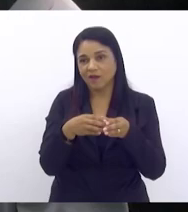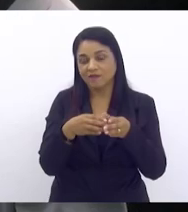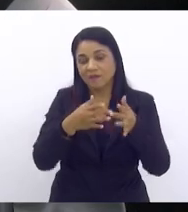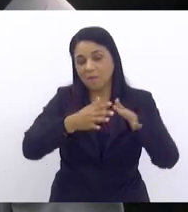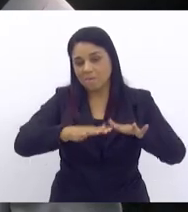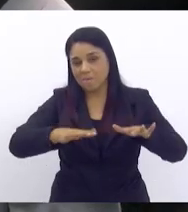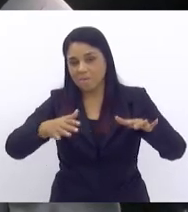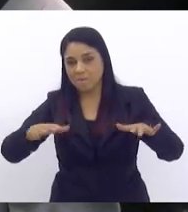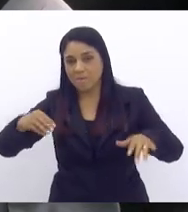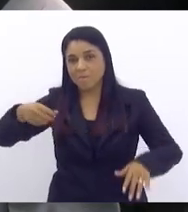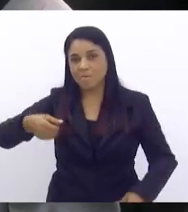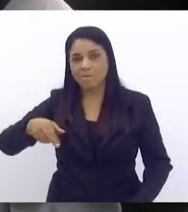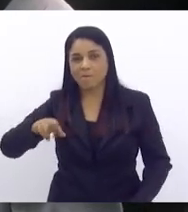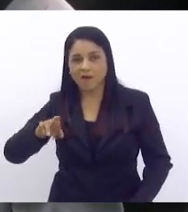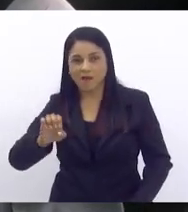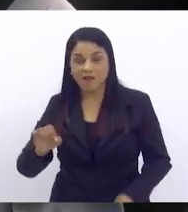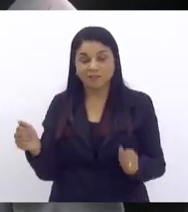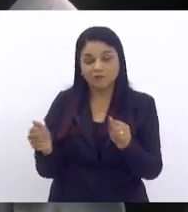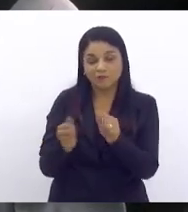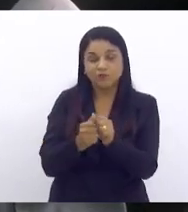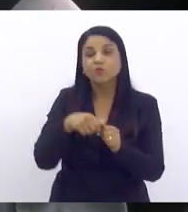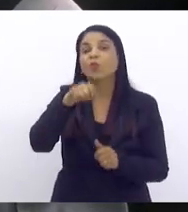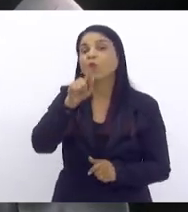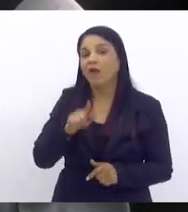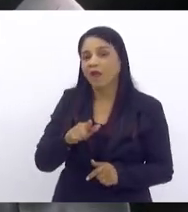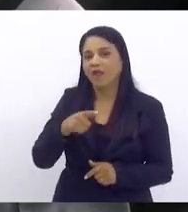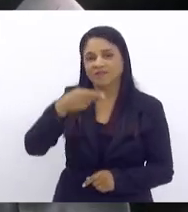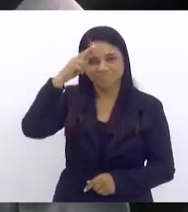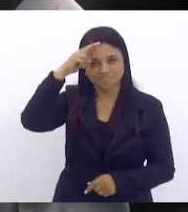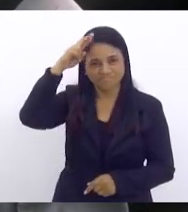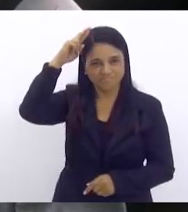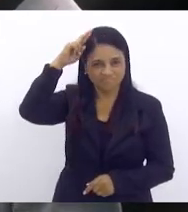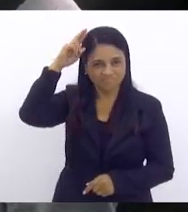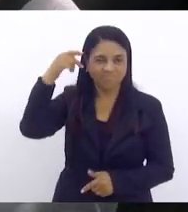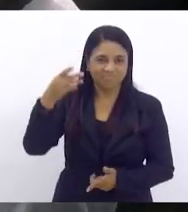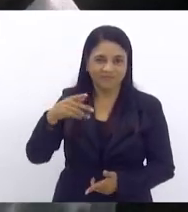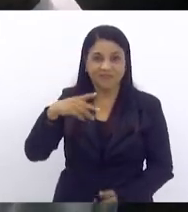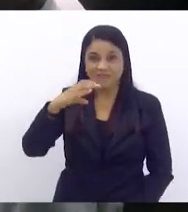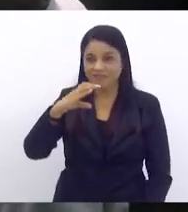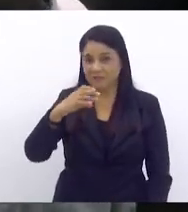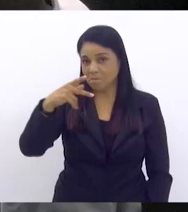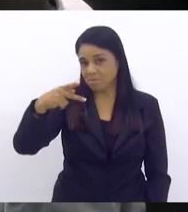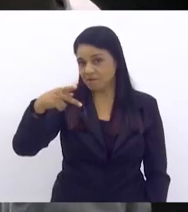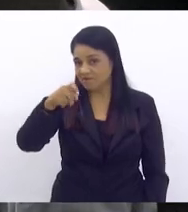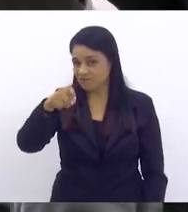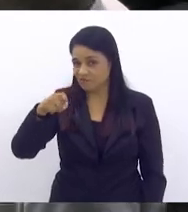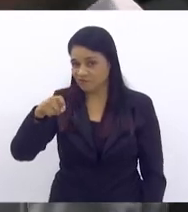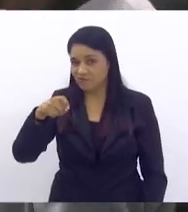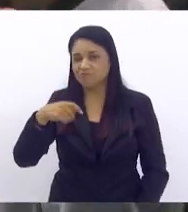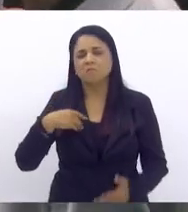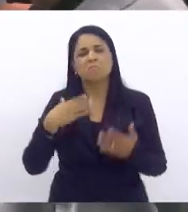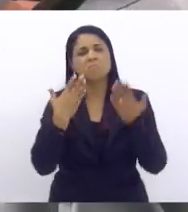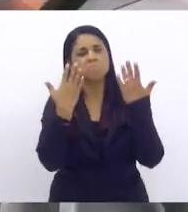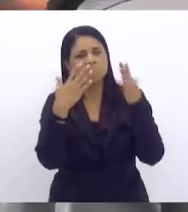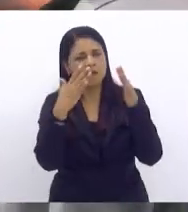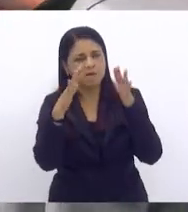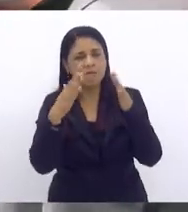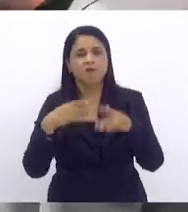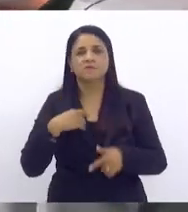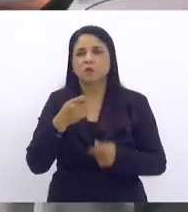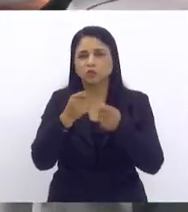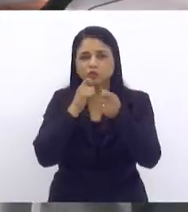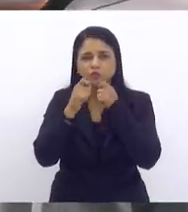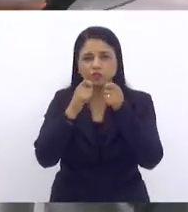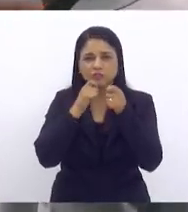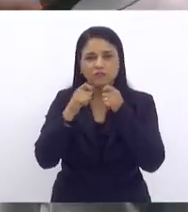quem? Ferreirinha do CPX. Portanto, parabéns ao jornalista Magna Vita, parabéns